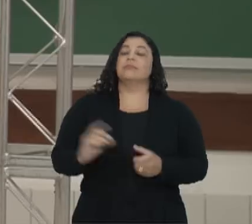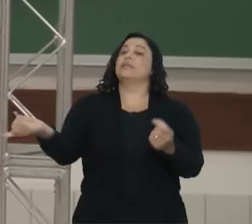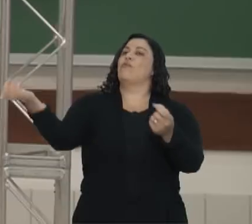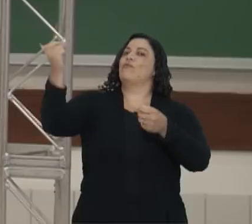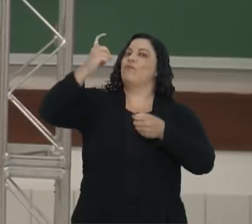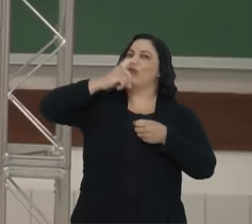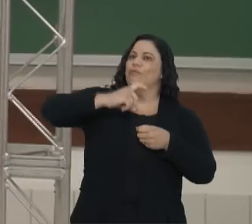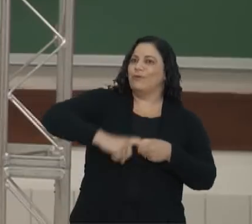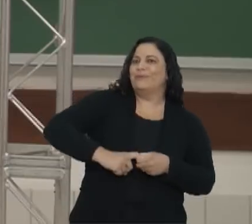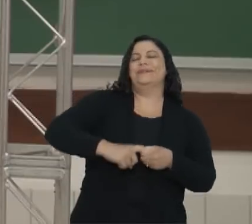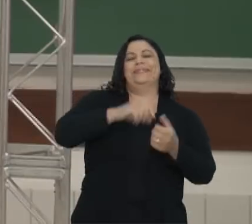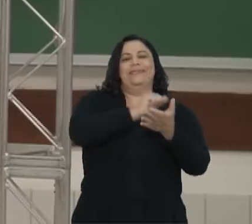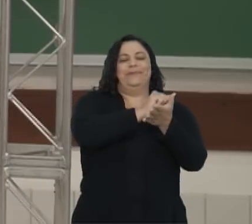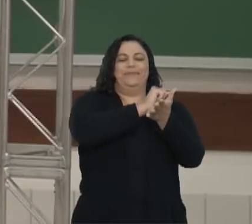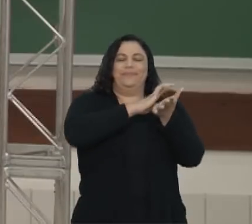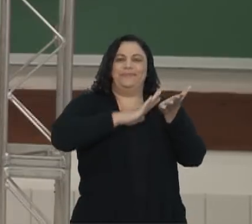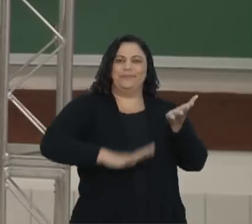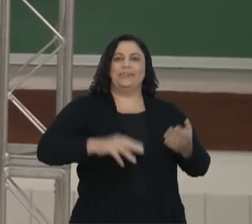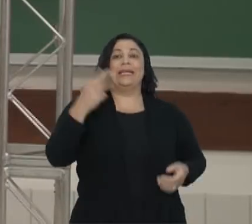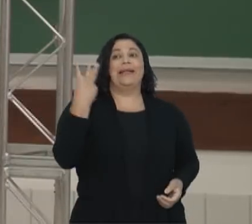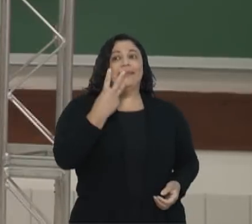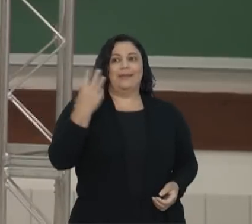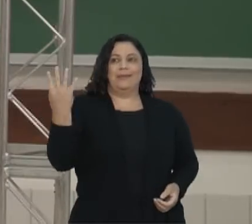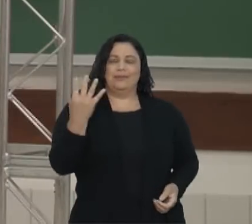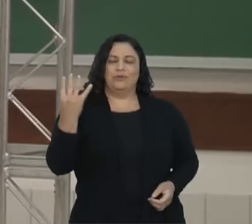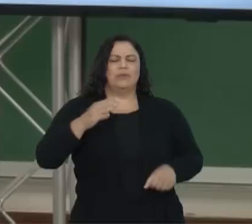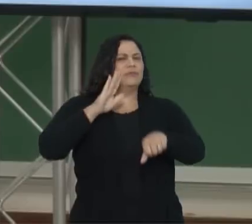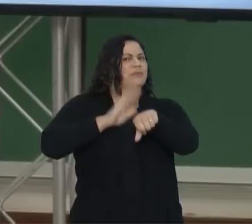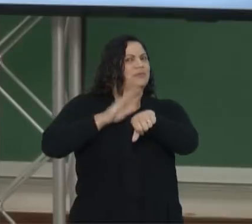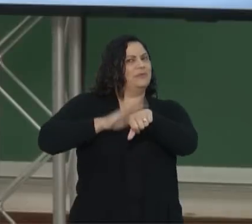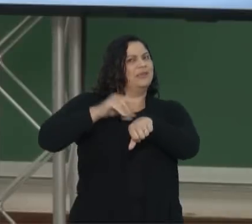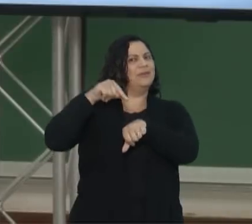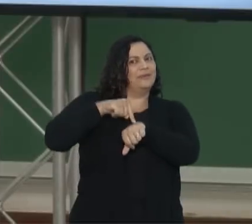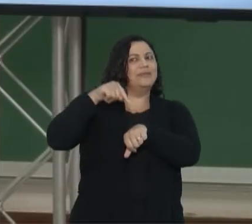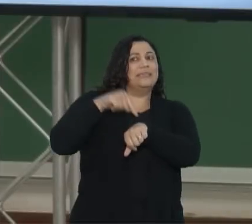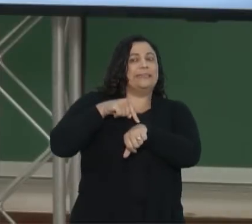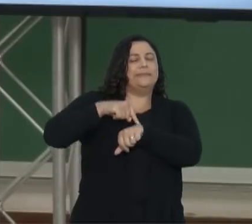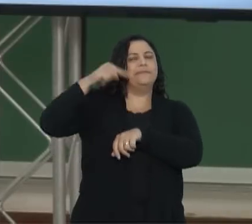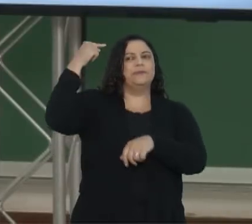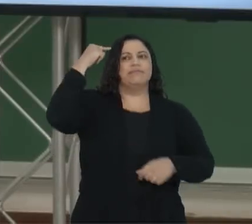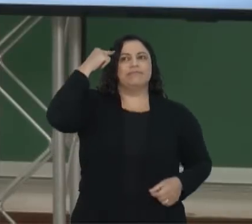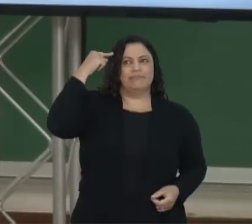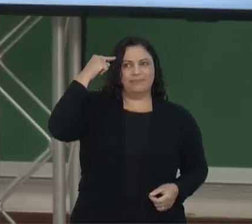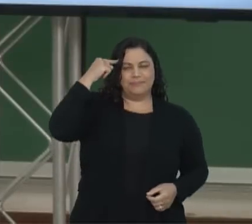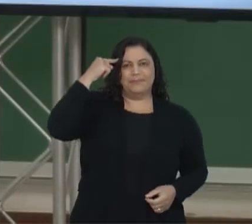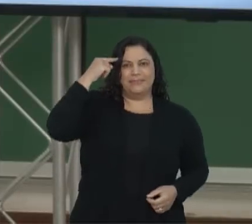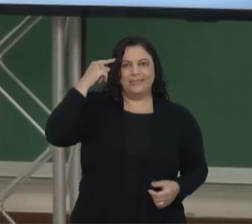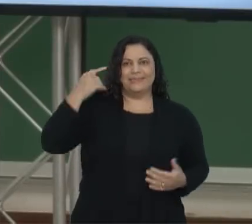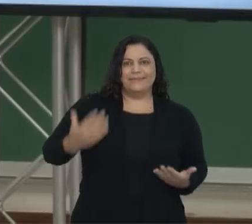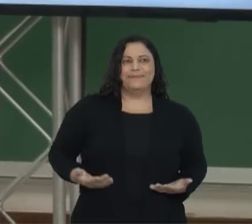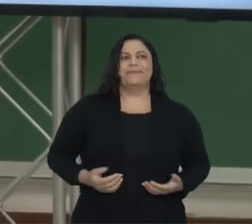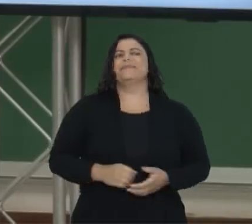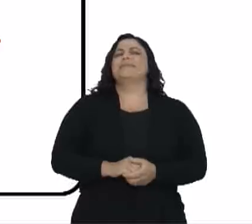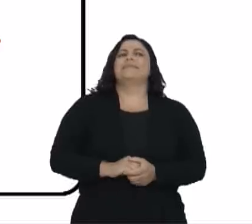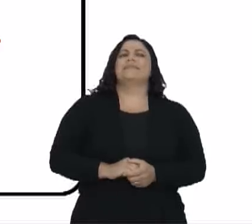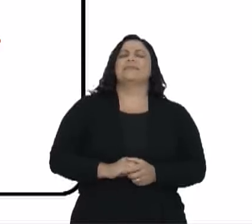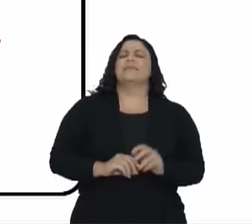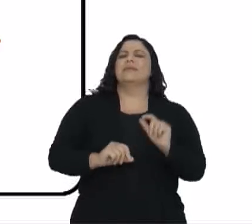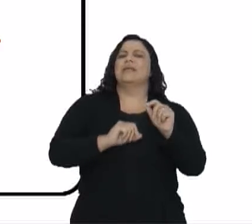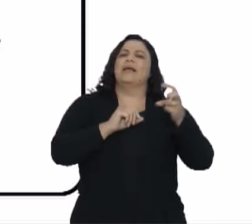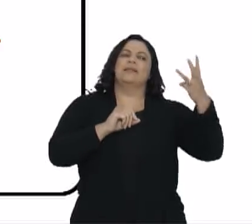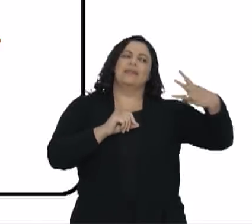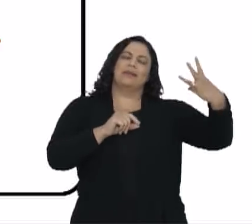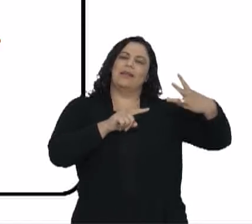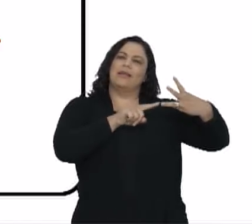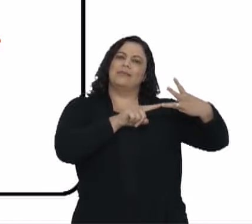voltamos ali com o exercício 13 e 4, que vocês tiveram um tempinho também para pensar, né? E aí, quais